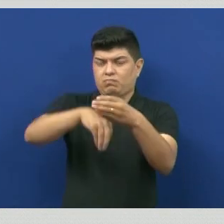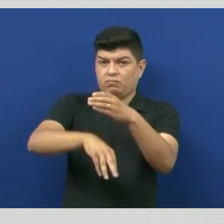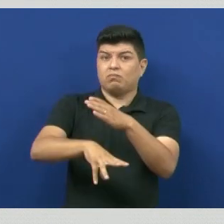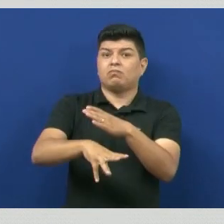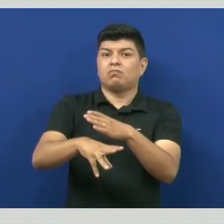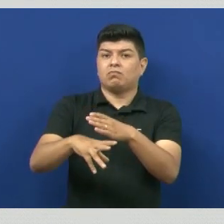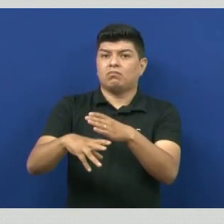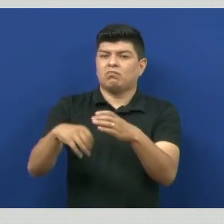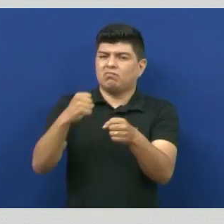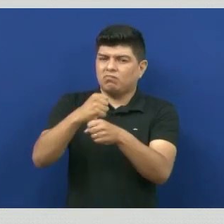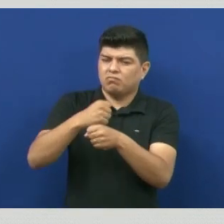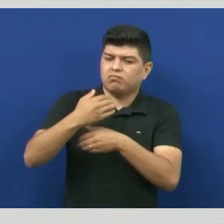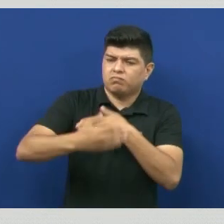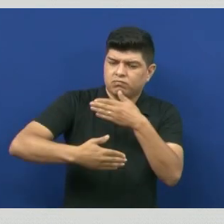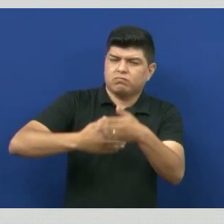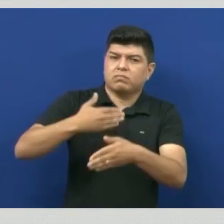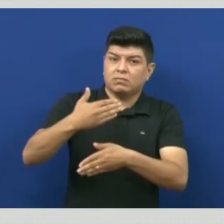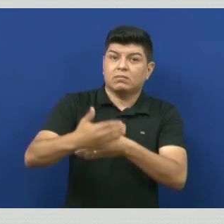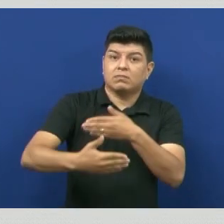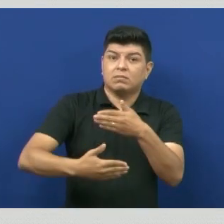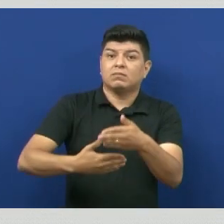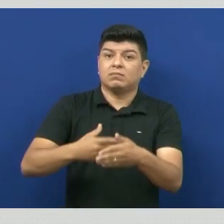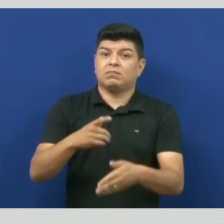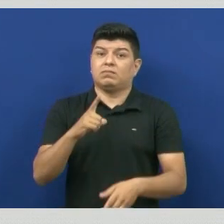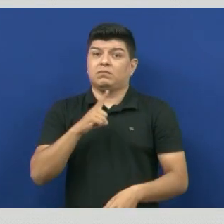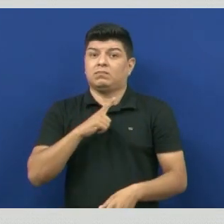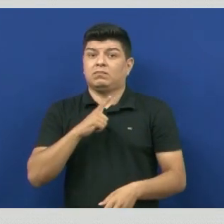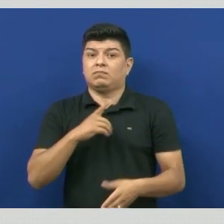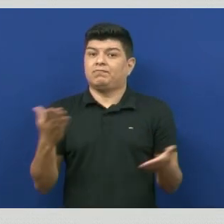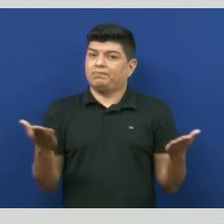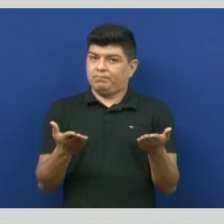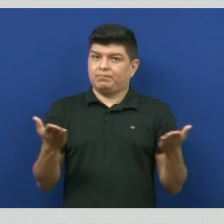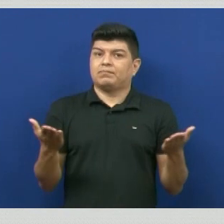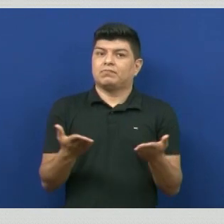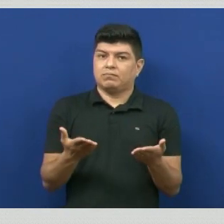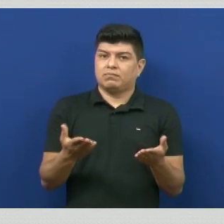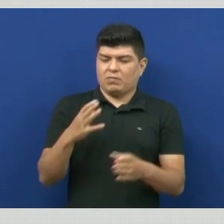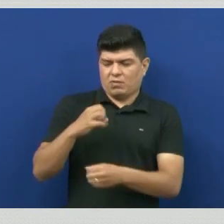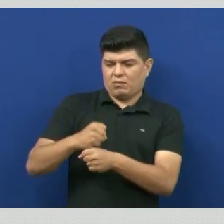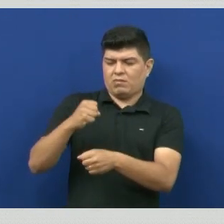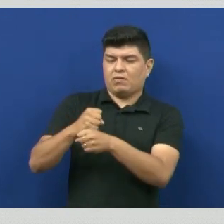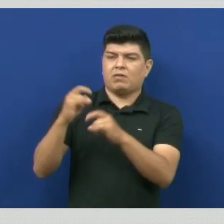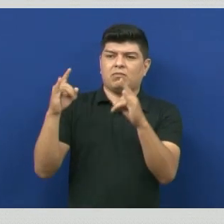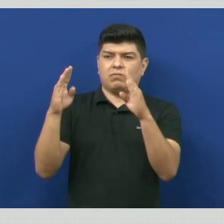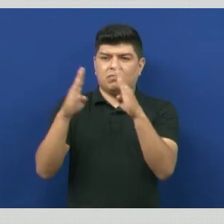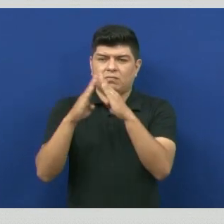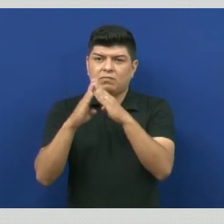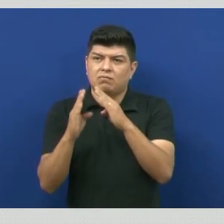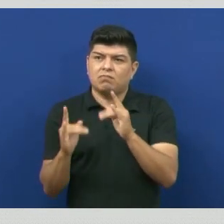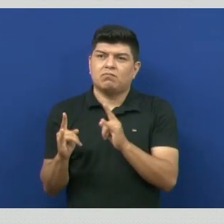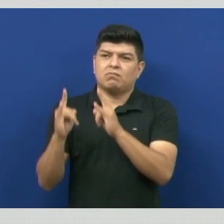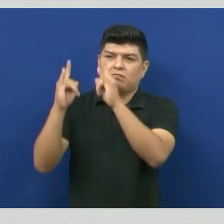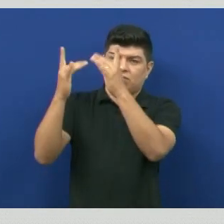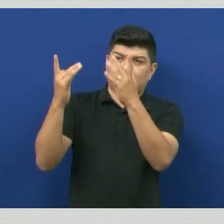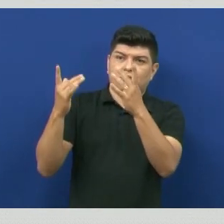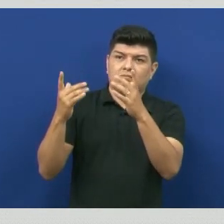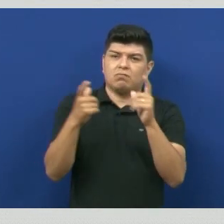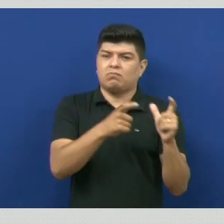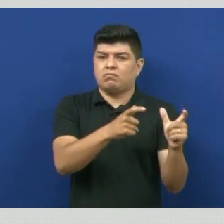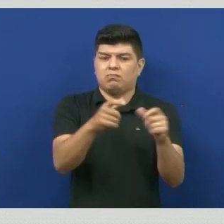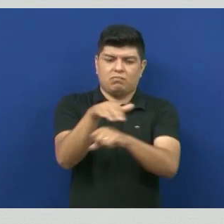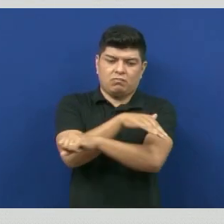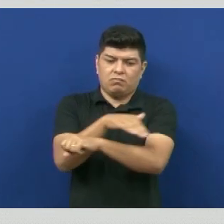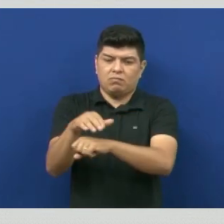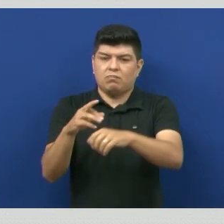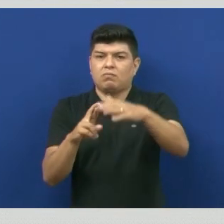inseridos ao longo do tempo e que coexistem com os atuais. A construção de casas, prédios, armazéns,